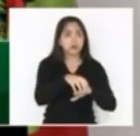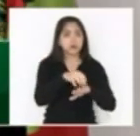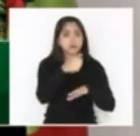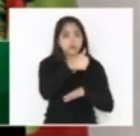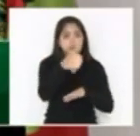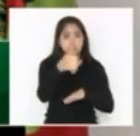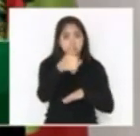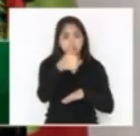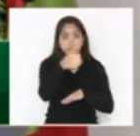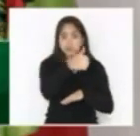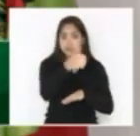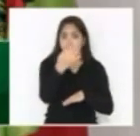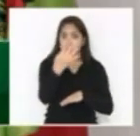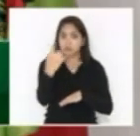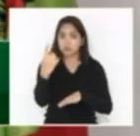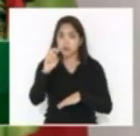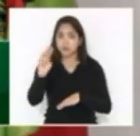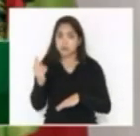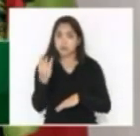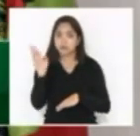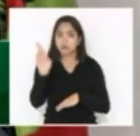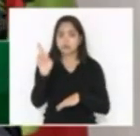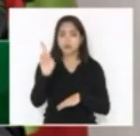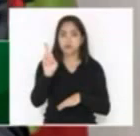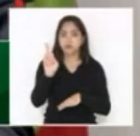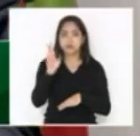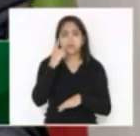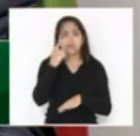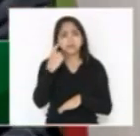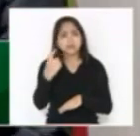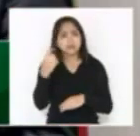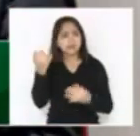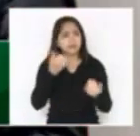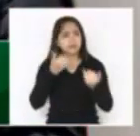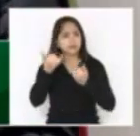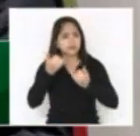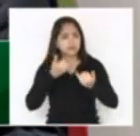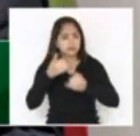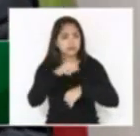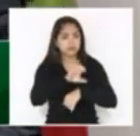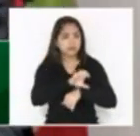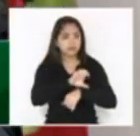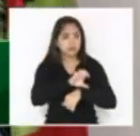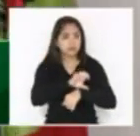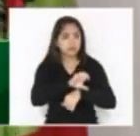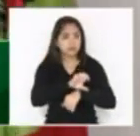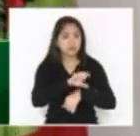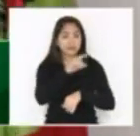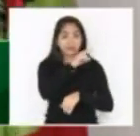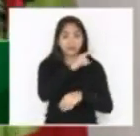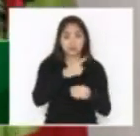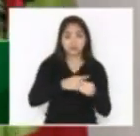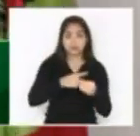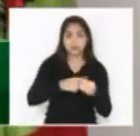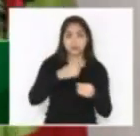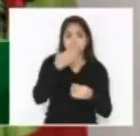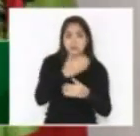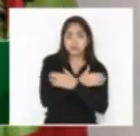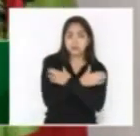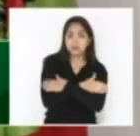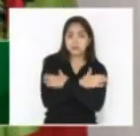milhões. Interessante que, recebendo informações do Estado, em São Joaquim, Planalto